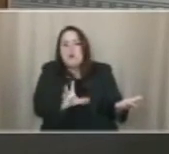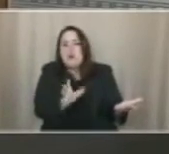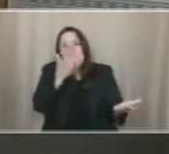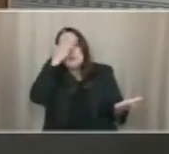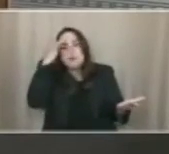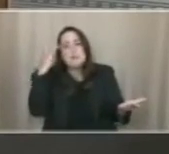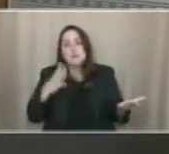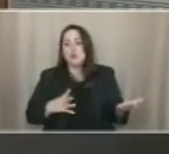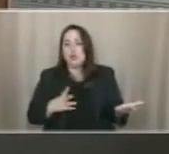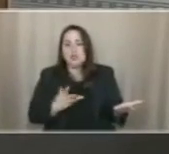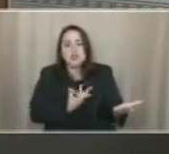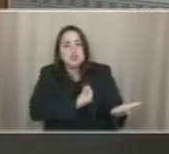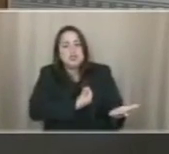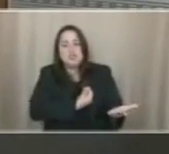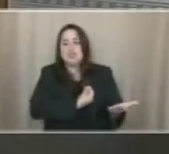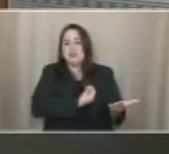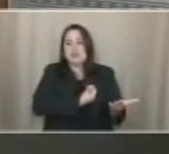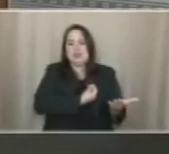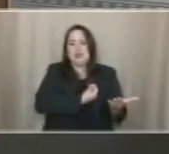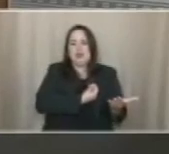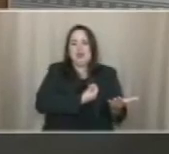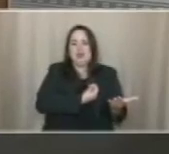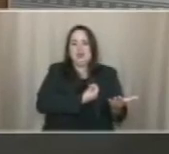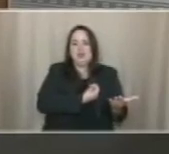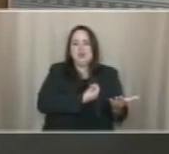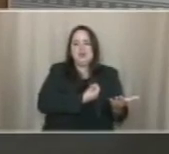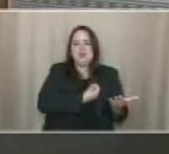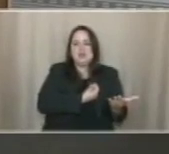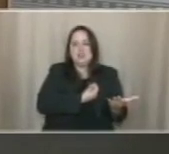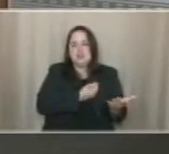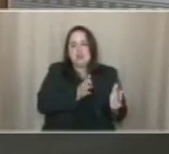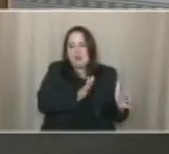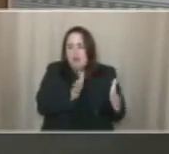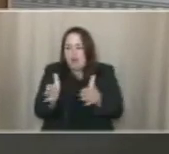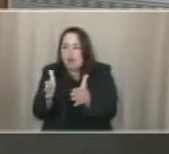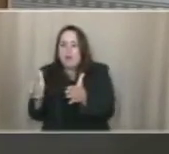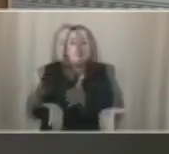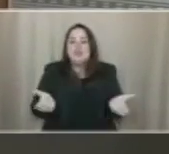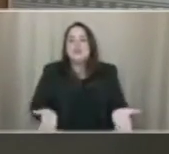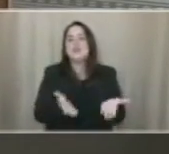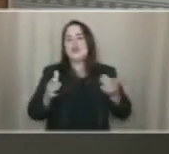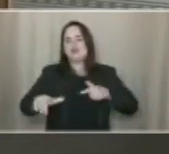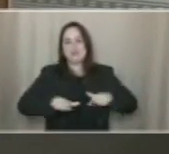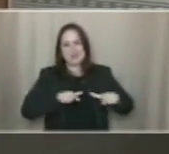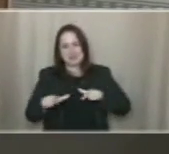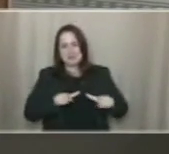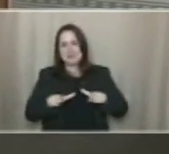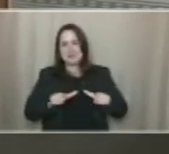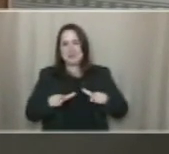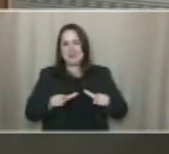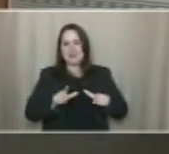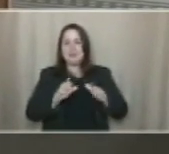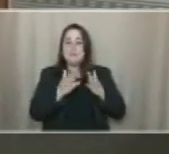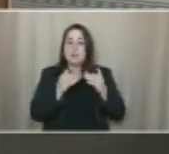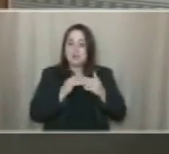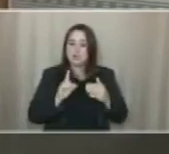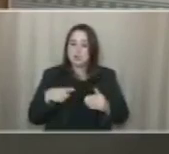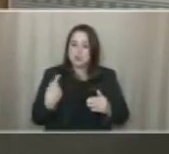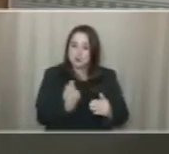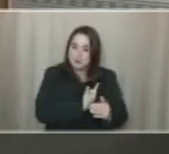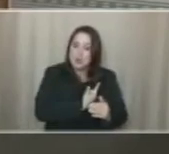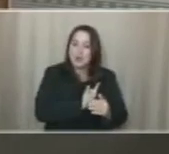sejam empurrados para prostituição por falta de opções de empregabilidade o nosso e é